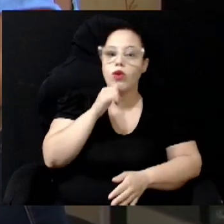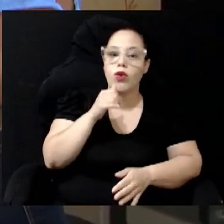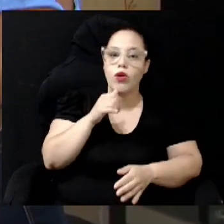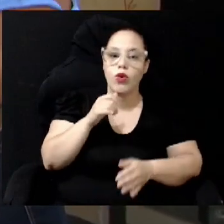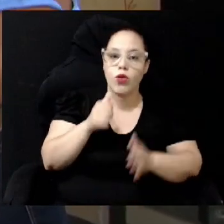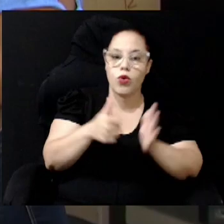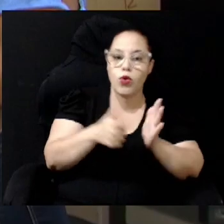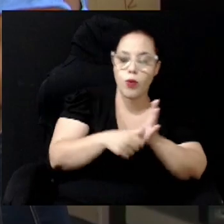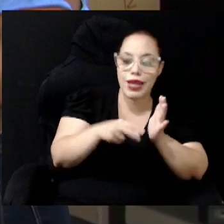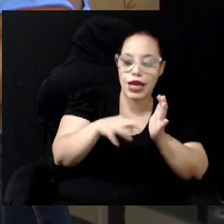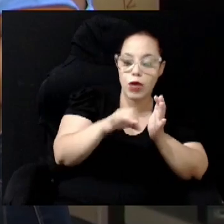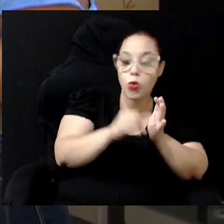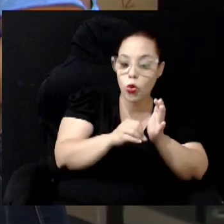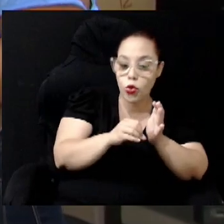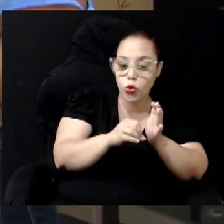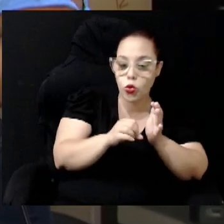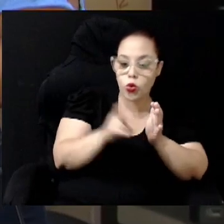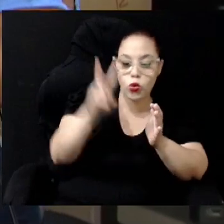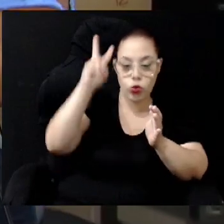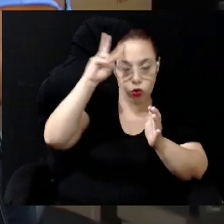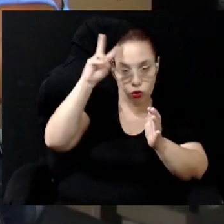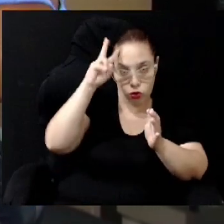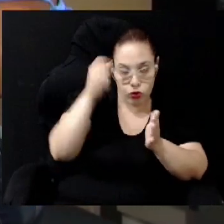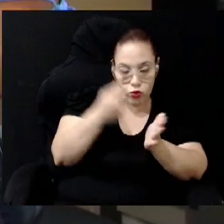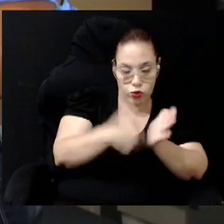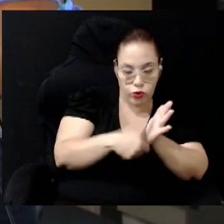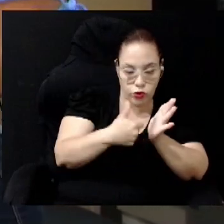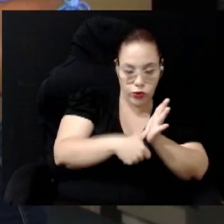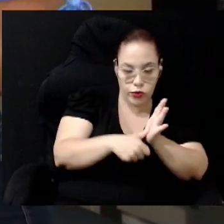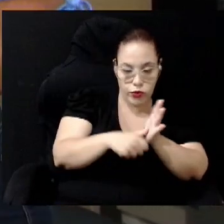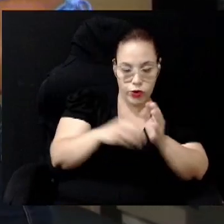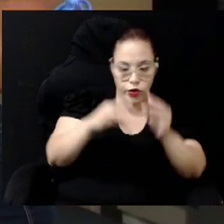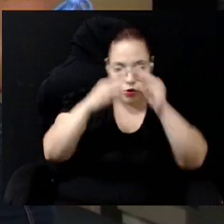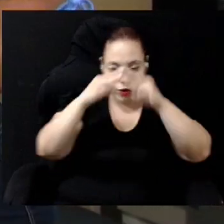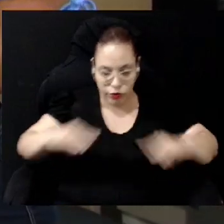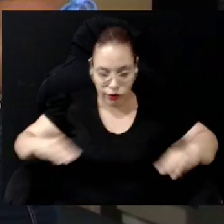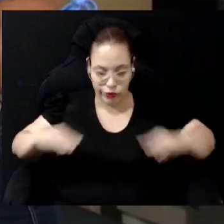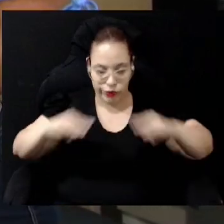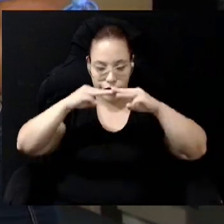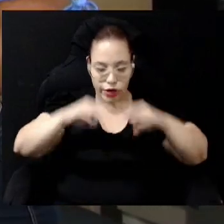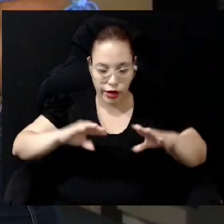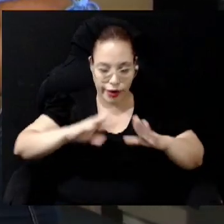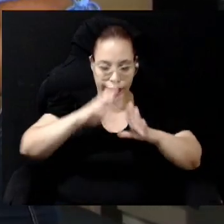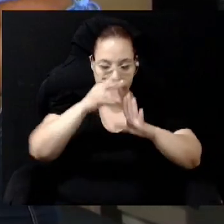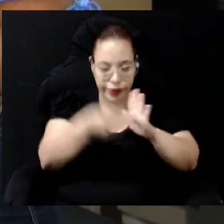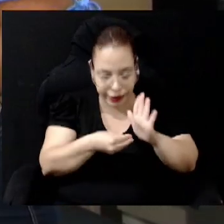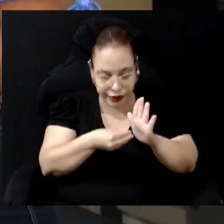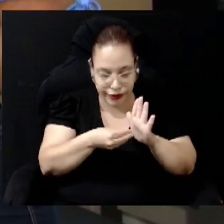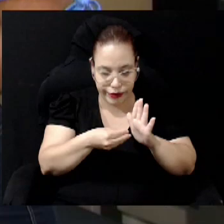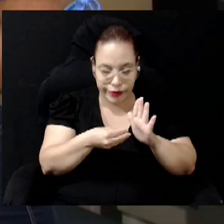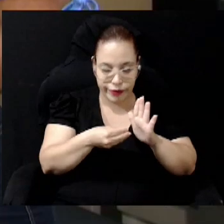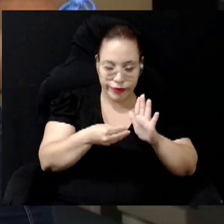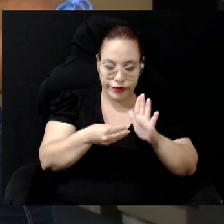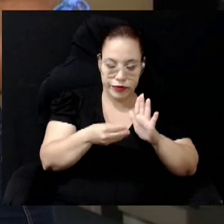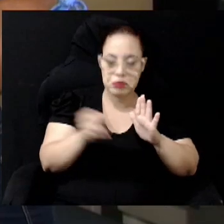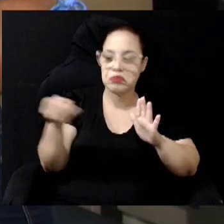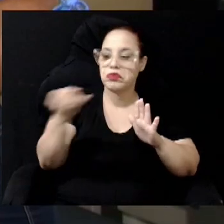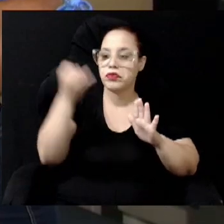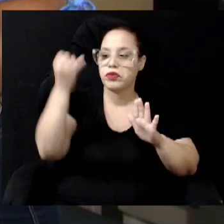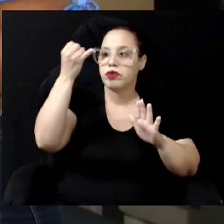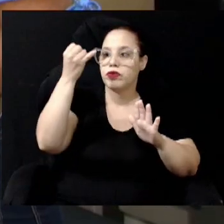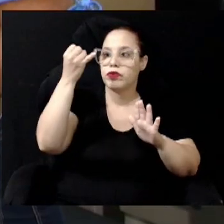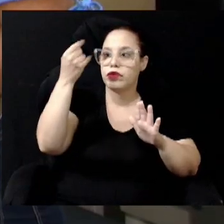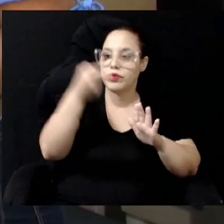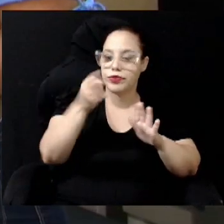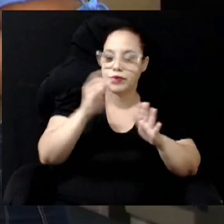patrimônio histórico e documental, seja museu, seja arquivo. Tá? Então é importante. E aí nessa de arquivo você